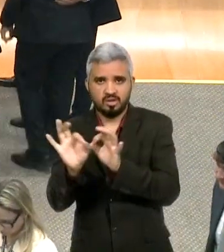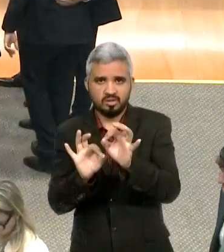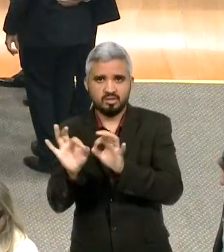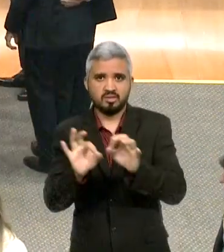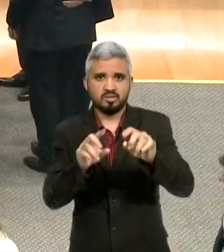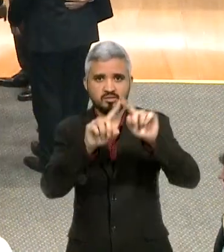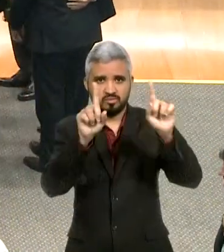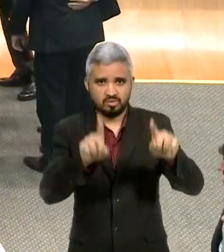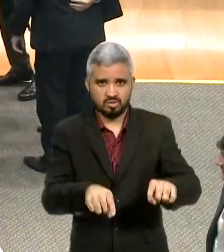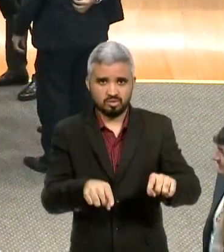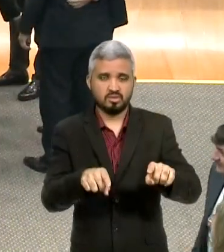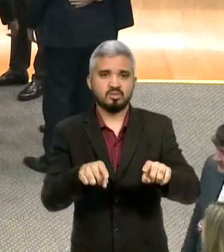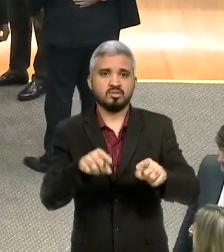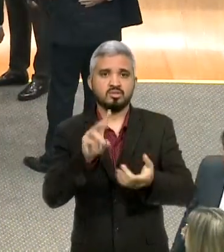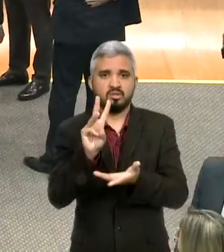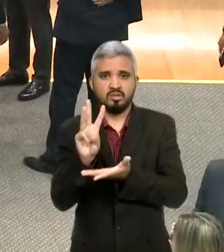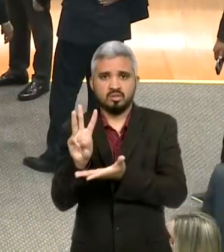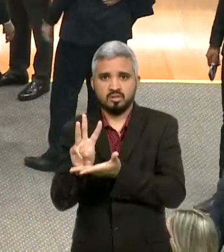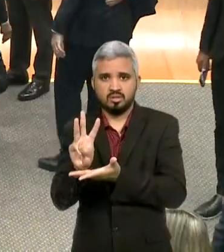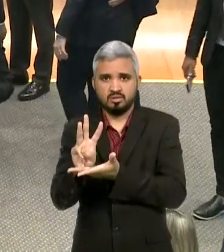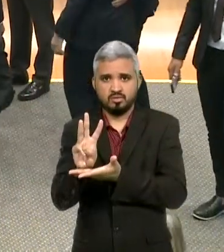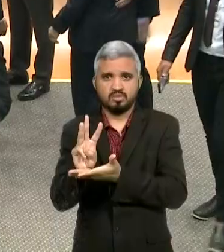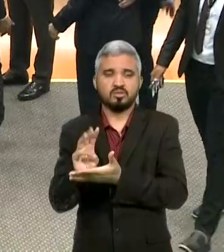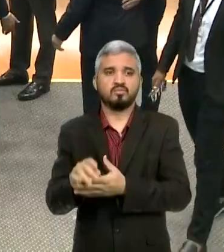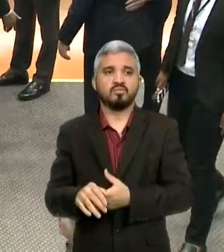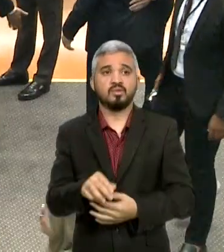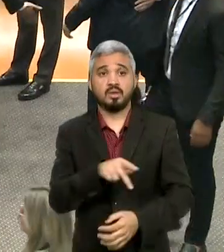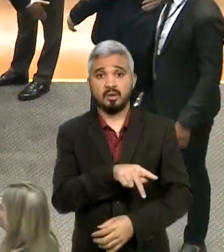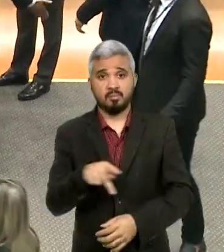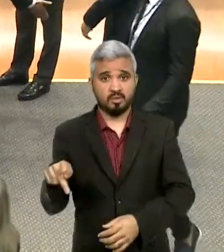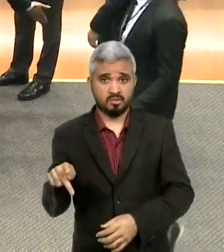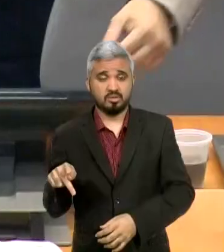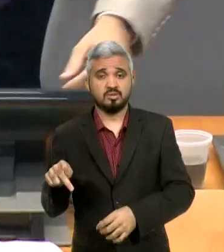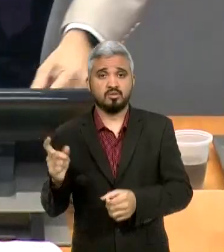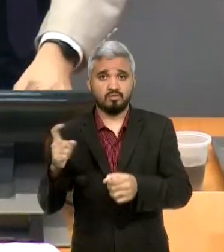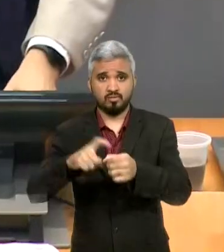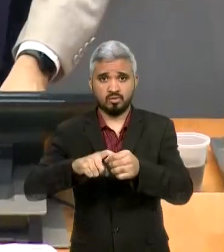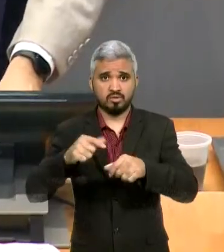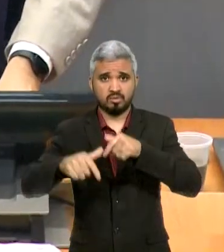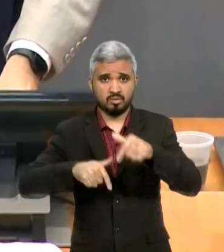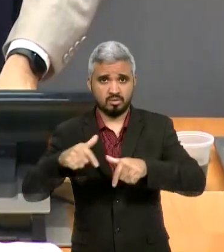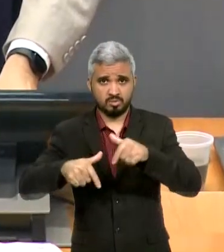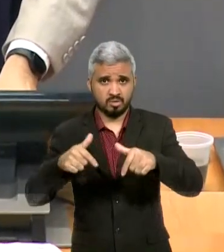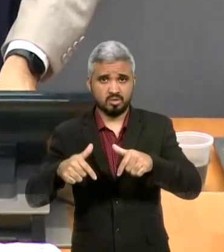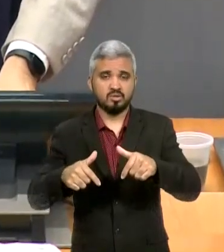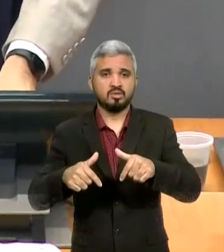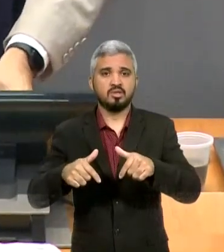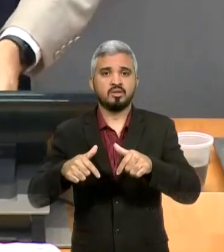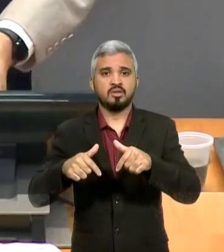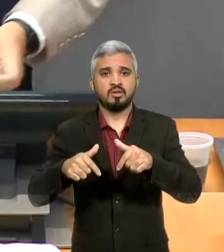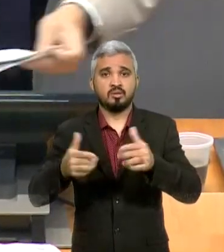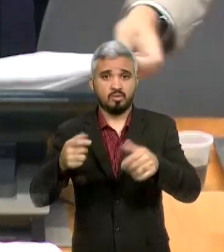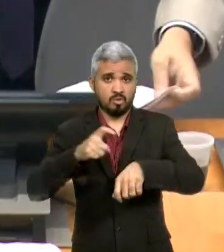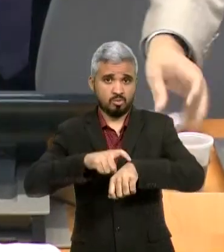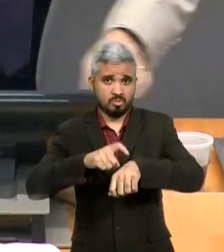Pública. A presidente volta aos trabalhos aqui da ordem do dia, onde eles estão analisando vetos totais de autoria do Poder Executivo, do